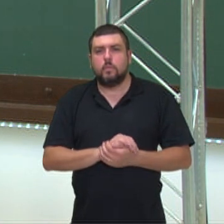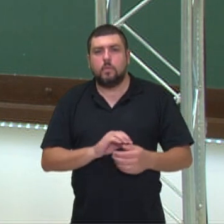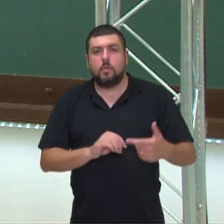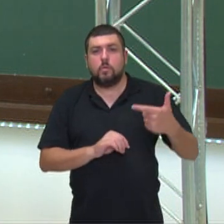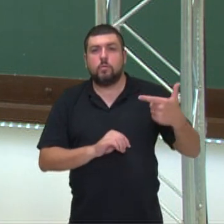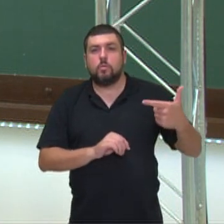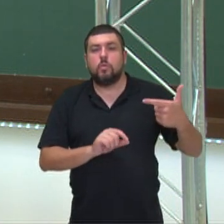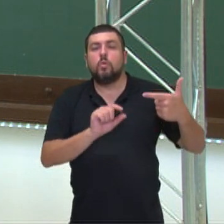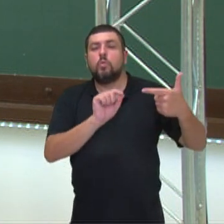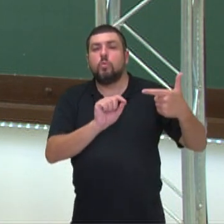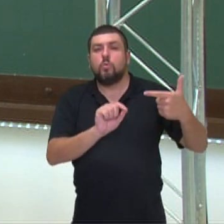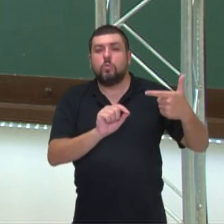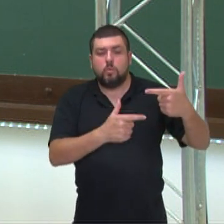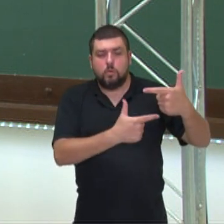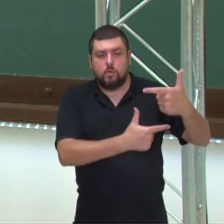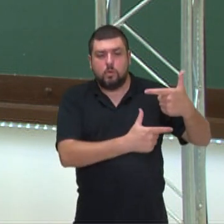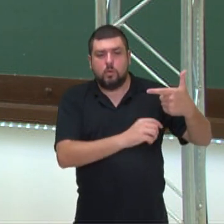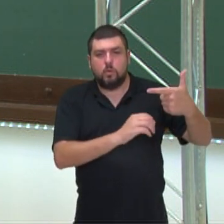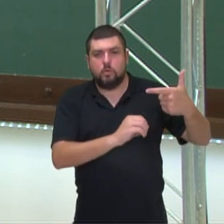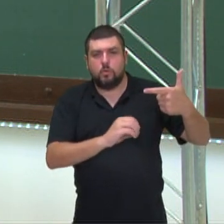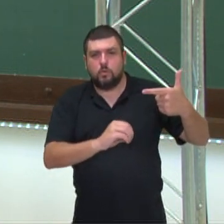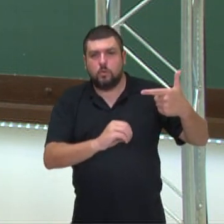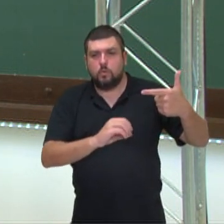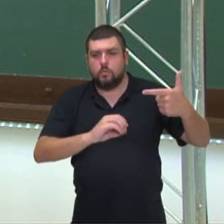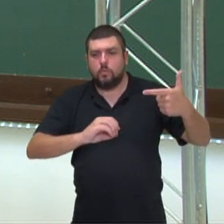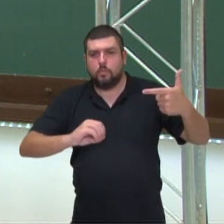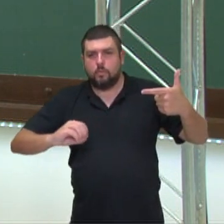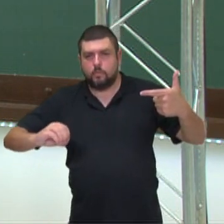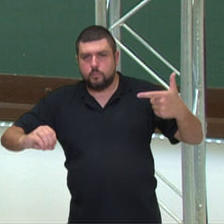200.000. Então, eu vou escrever lá. 200.000.